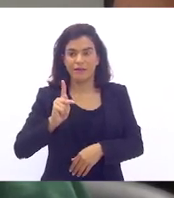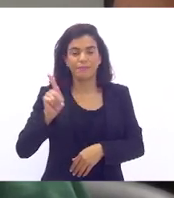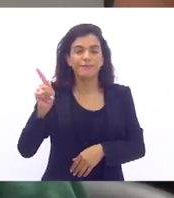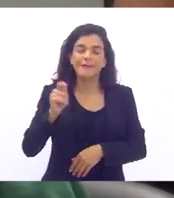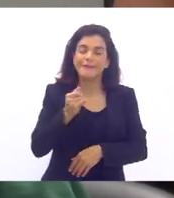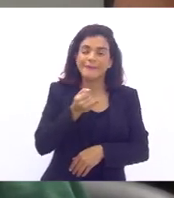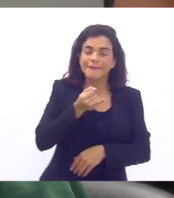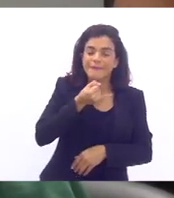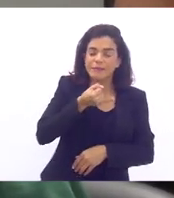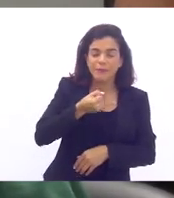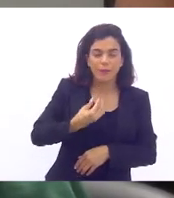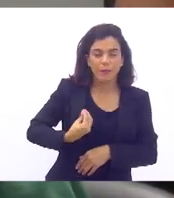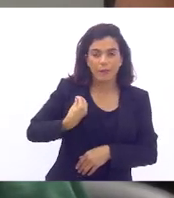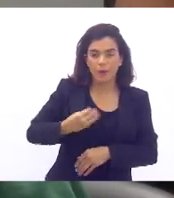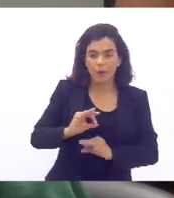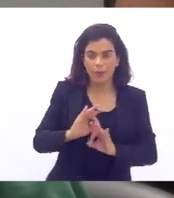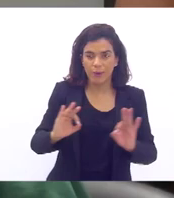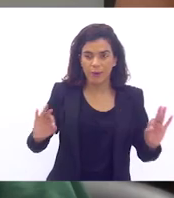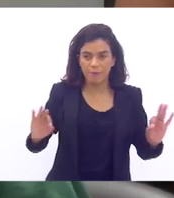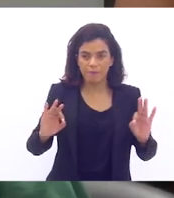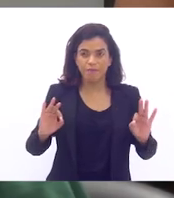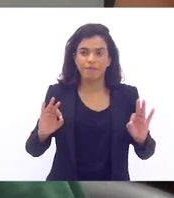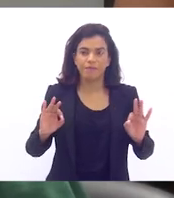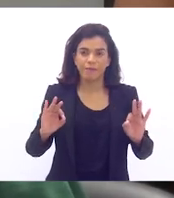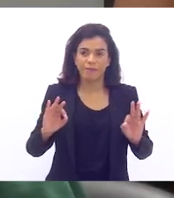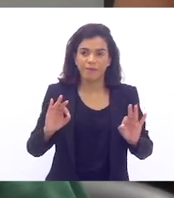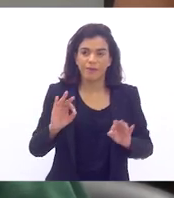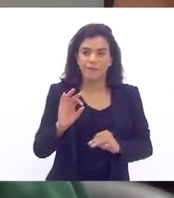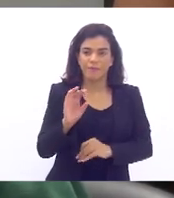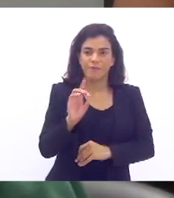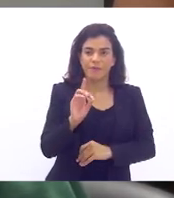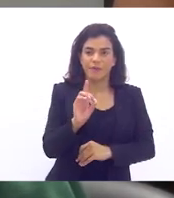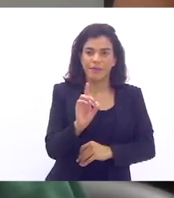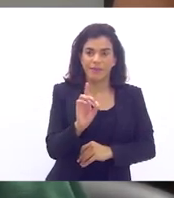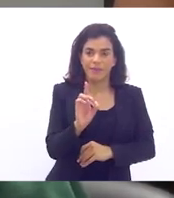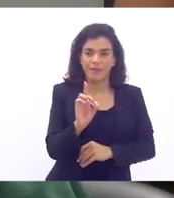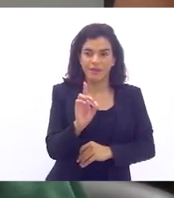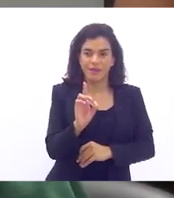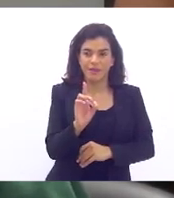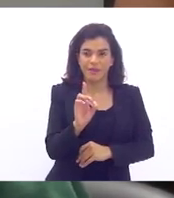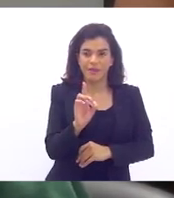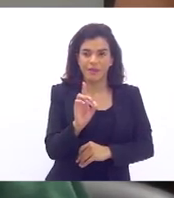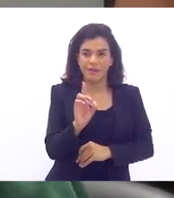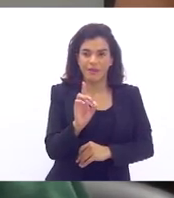também participa da sociedade da Débora não é isso